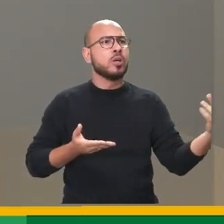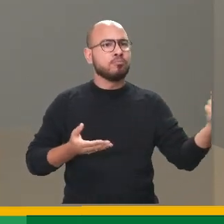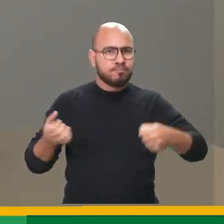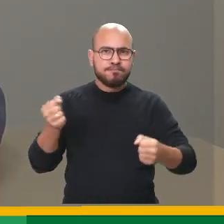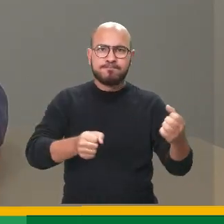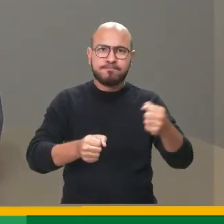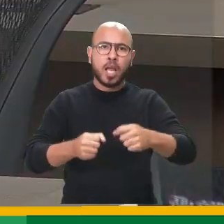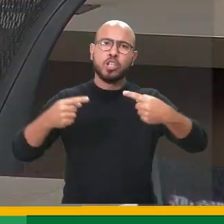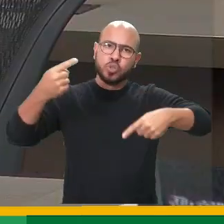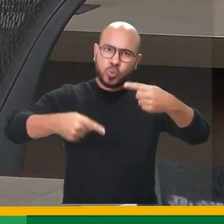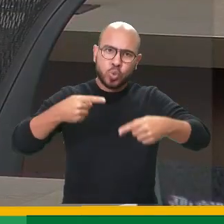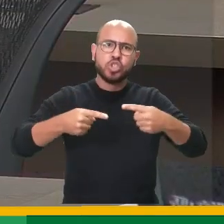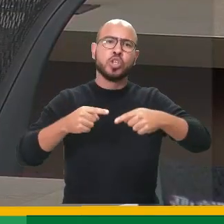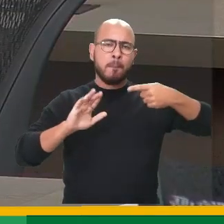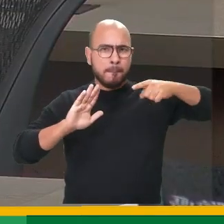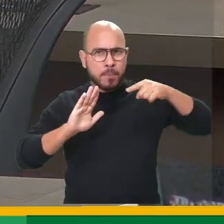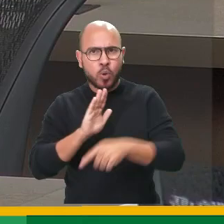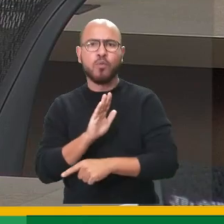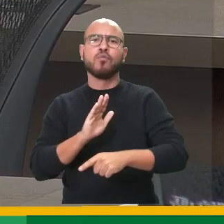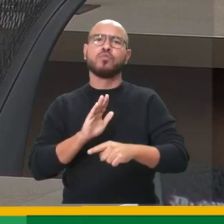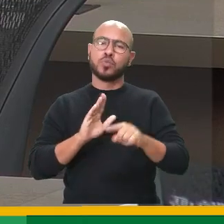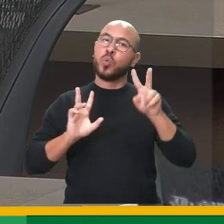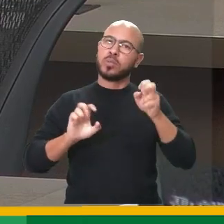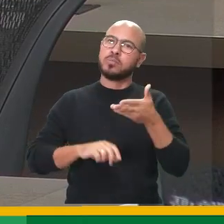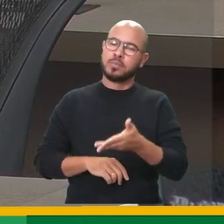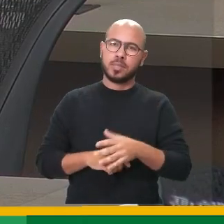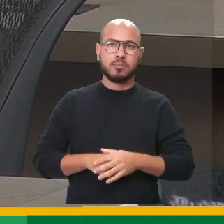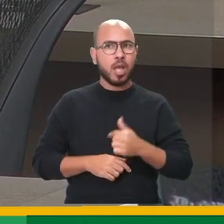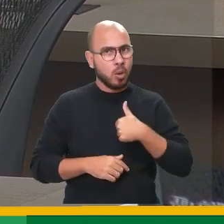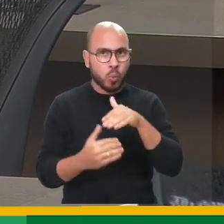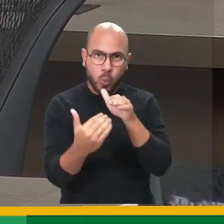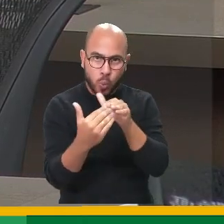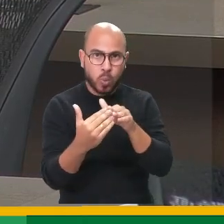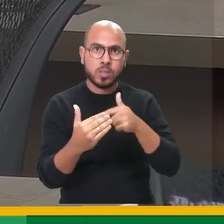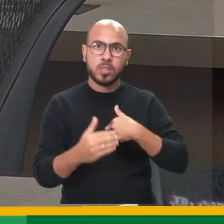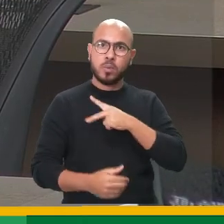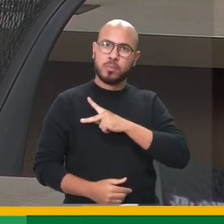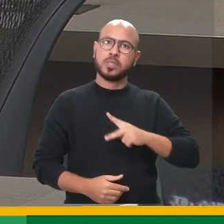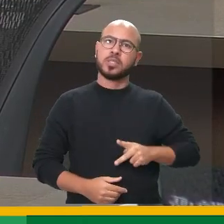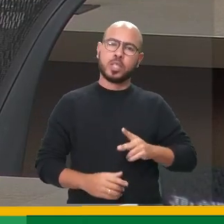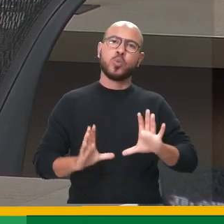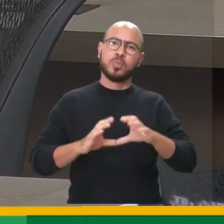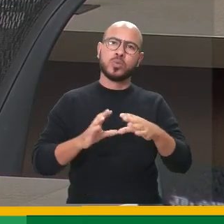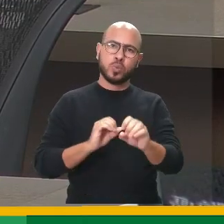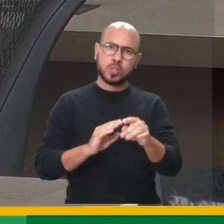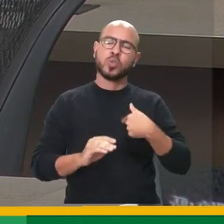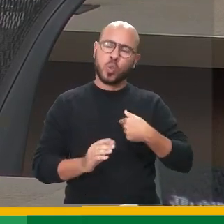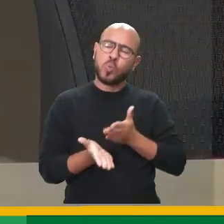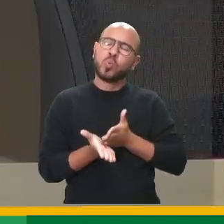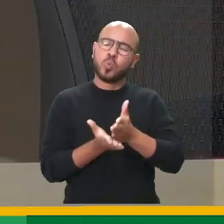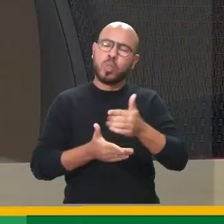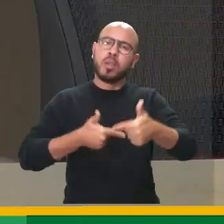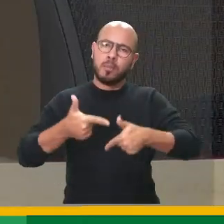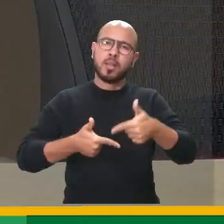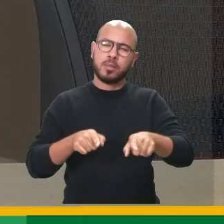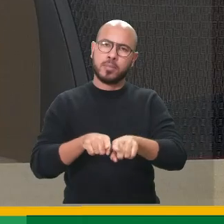fundo esse tema perfeitamente concordo com o senhor como pres dentro da comissão de educação estaremos trabalhando nessa linha Obrigada